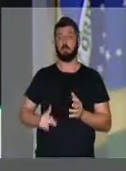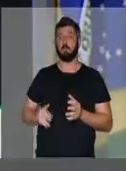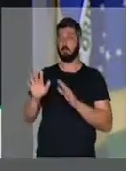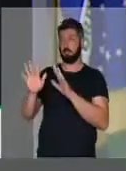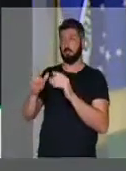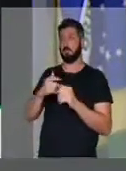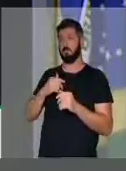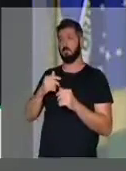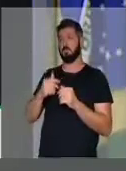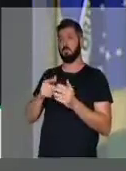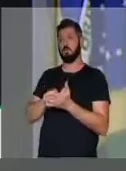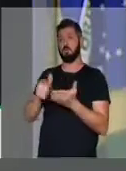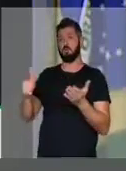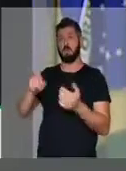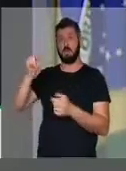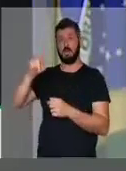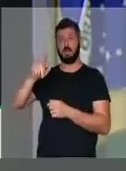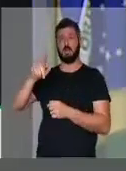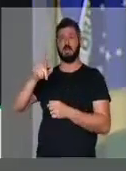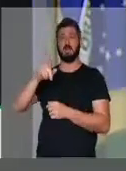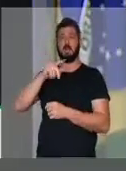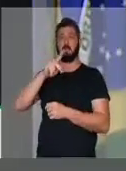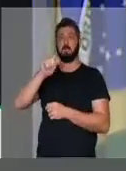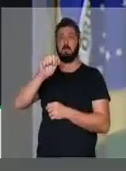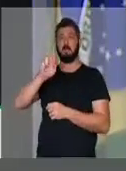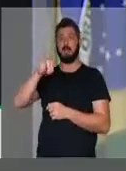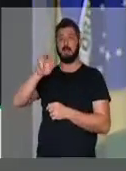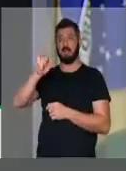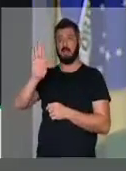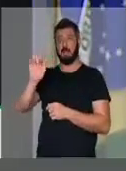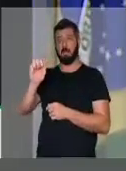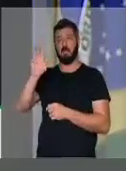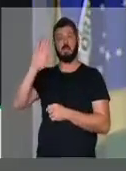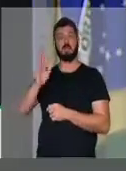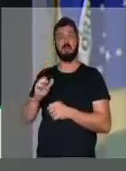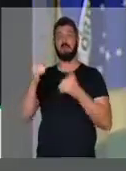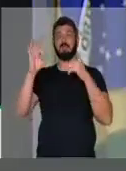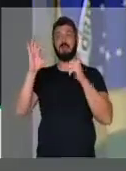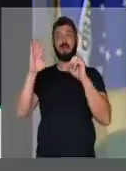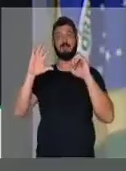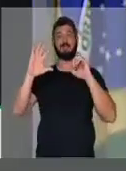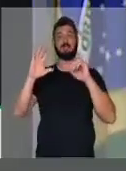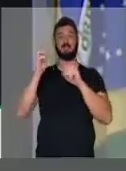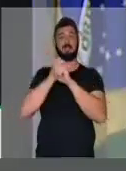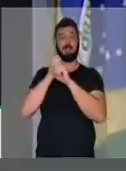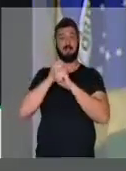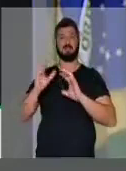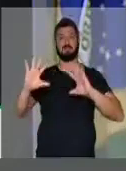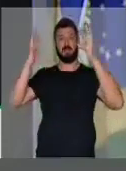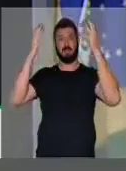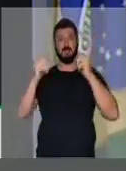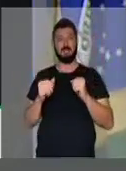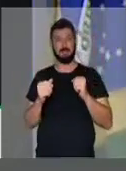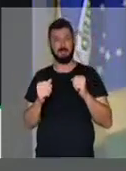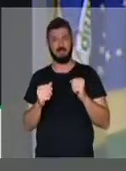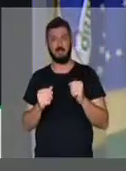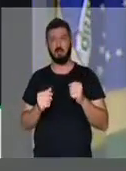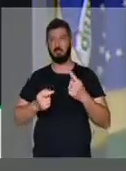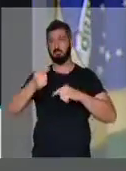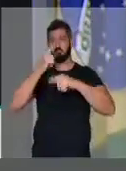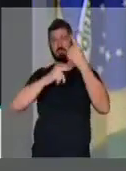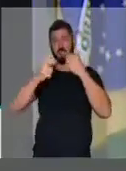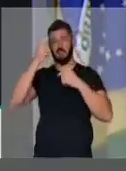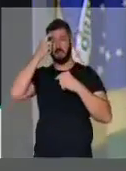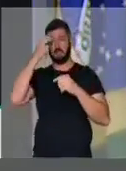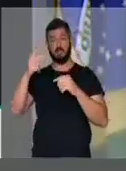o jornal Piauí de Paraíba completou 10 anos. Uma festa da inovação, da inteligência e